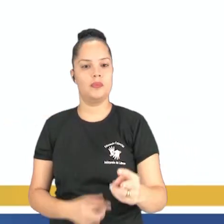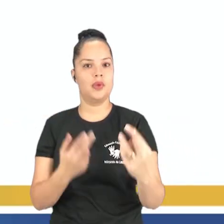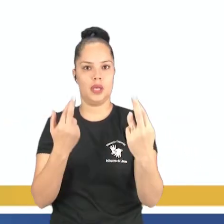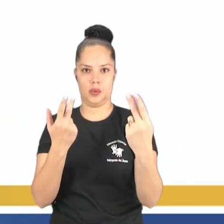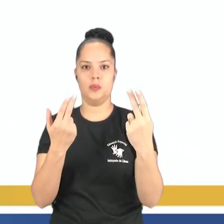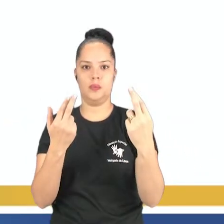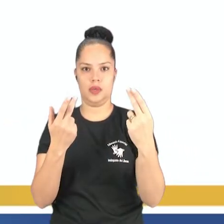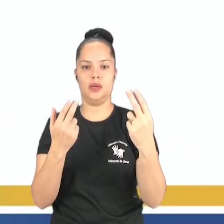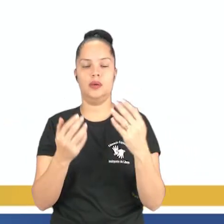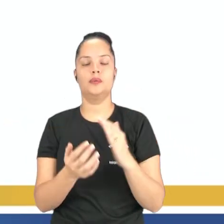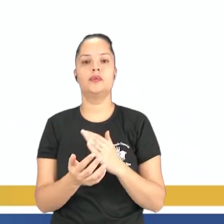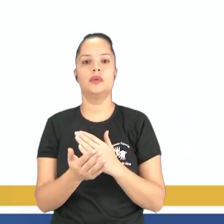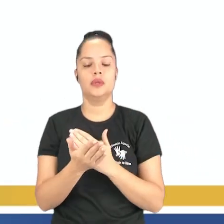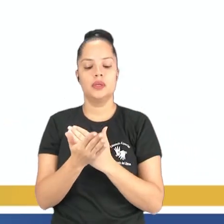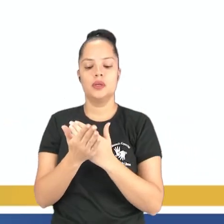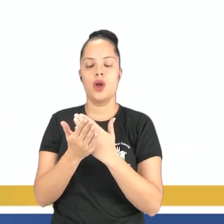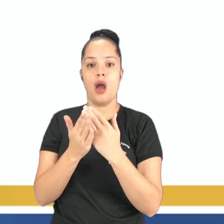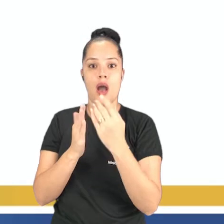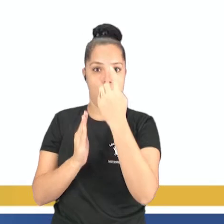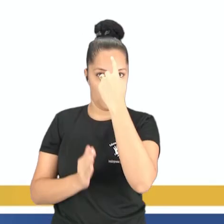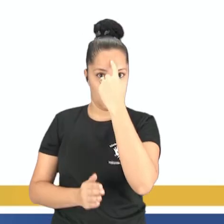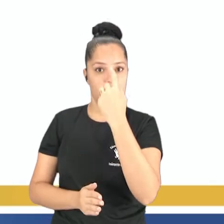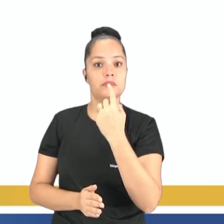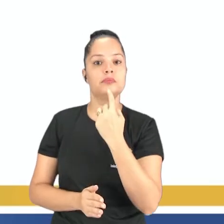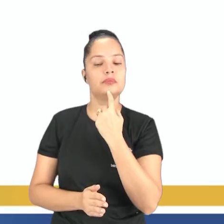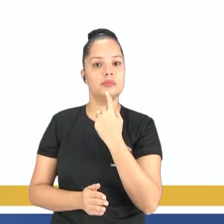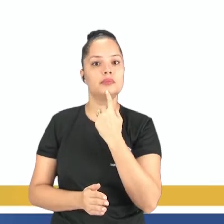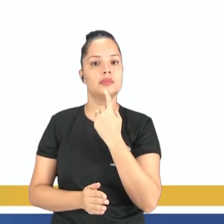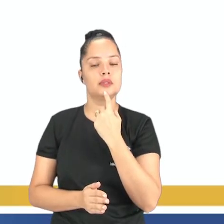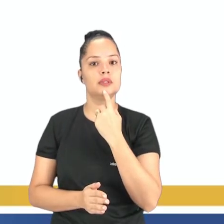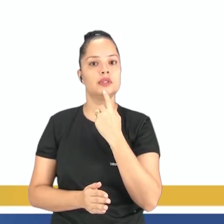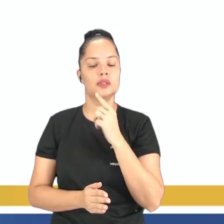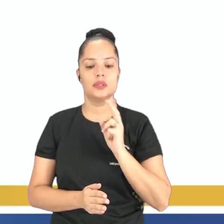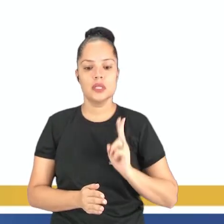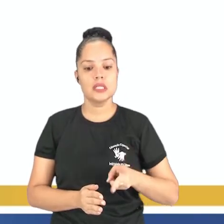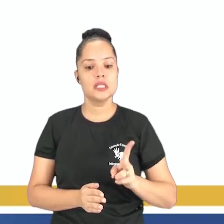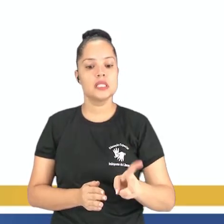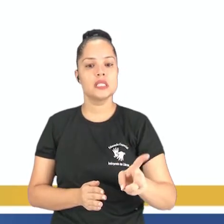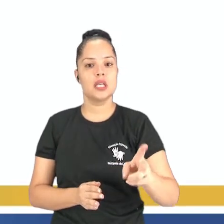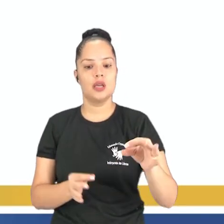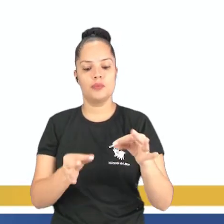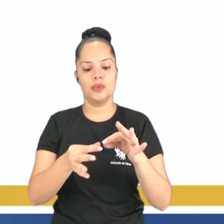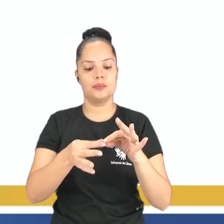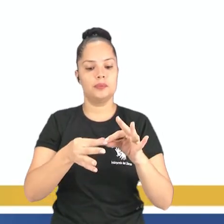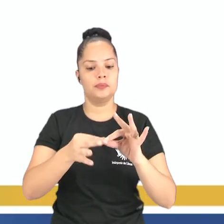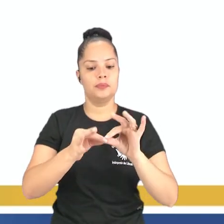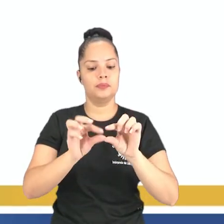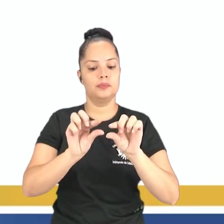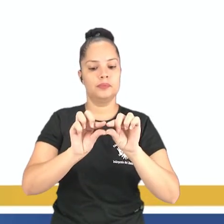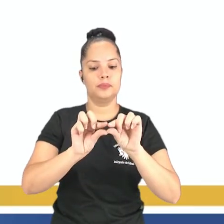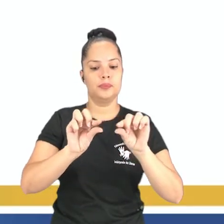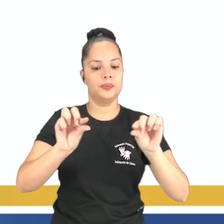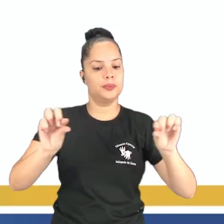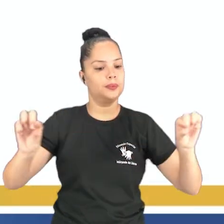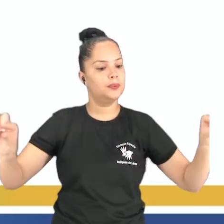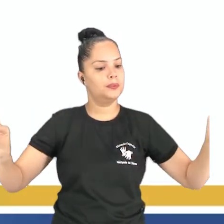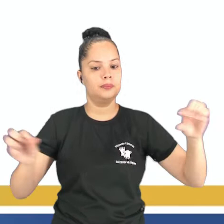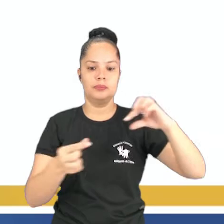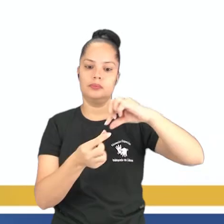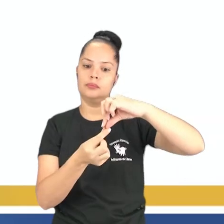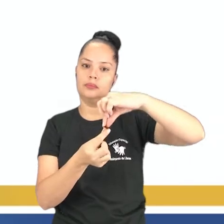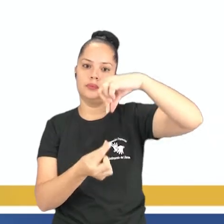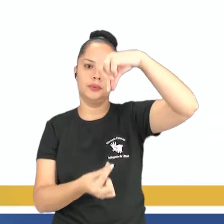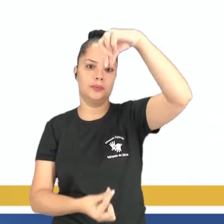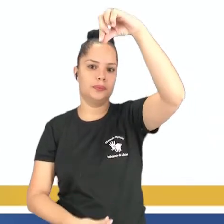figura original são transformados em segmentos de reta paralelos e com o mesmo comprimento, como vocês